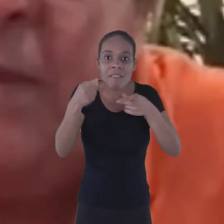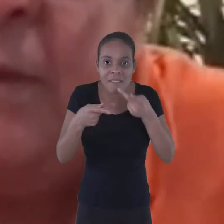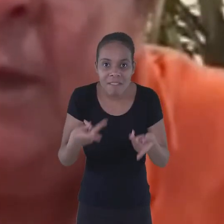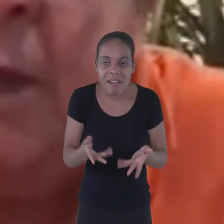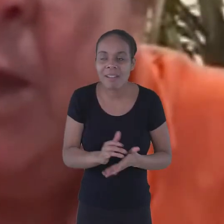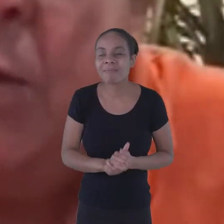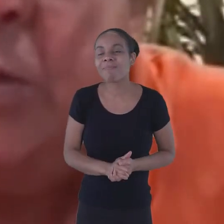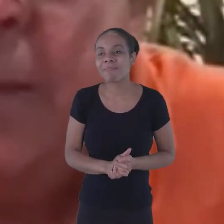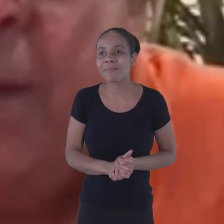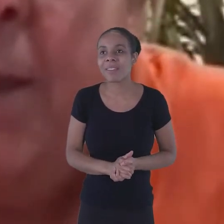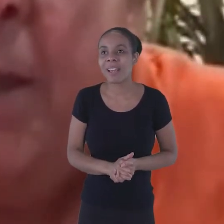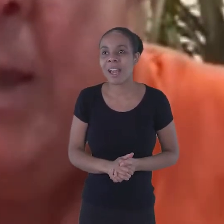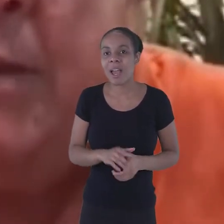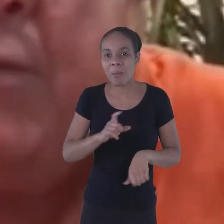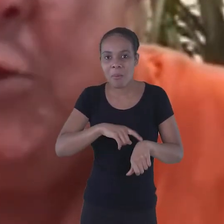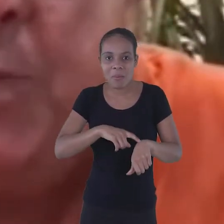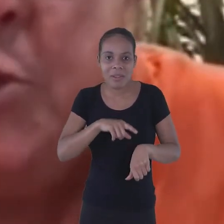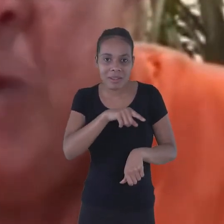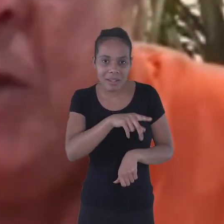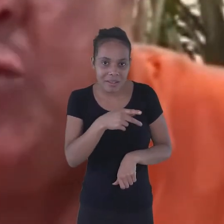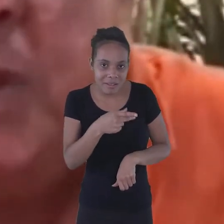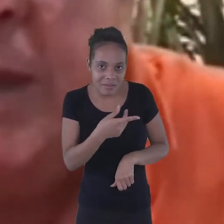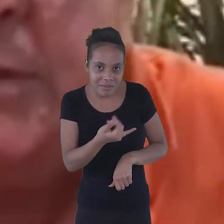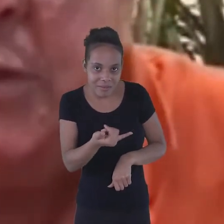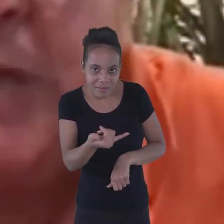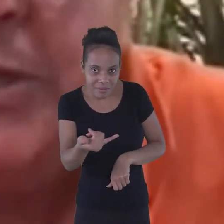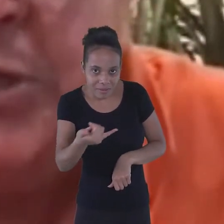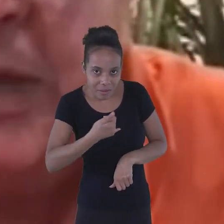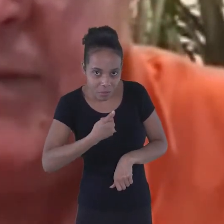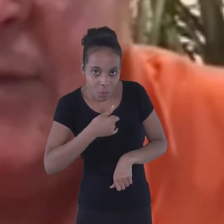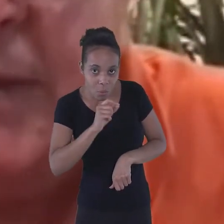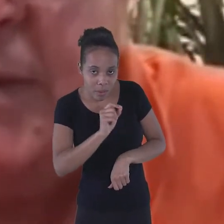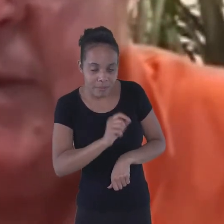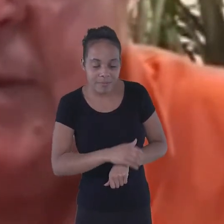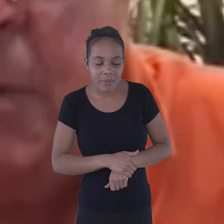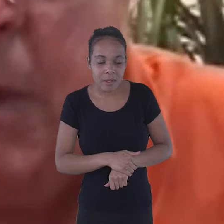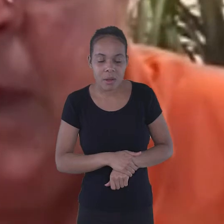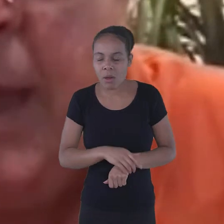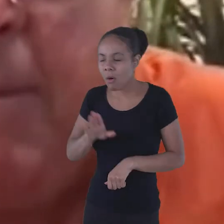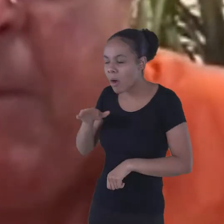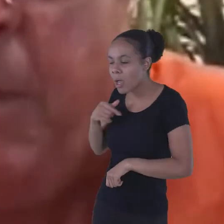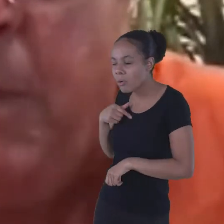ele falou para mim assim: "Ô, Stefano, eu vou te pedir uma ajuda. É que seu Sadia, às vezes,